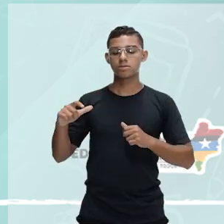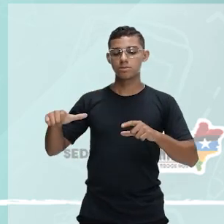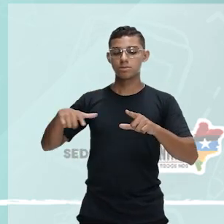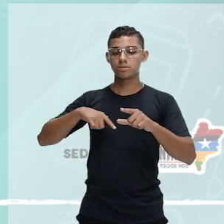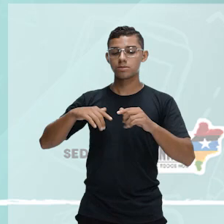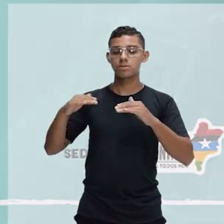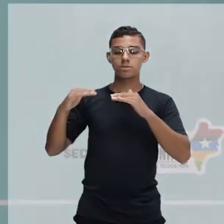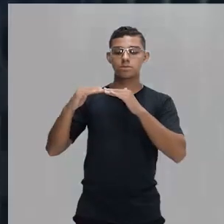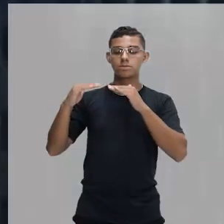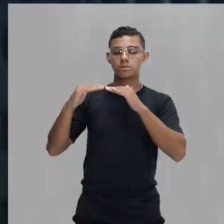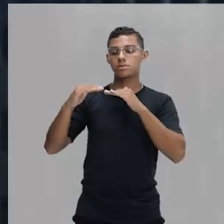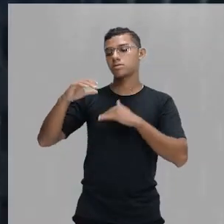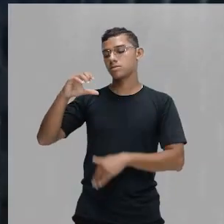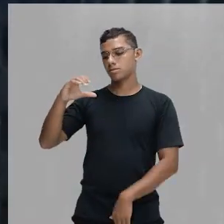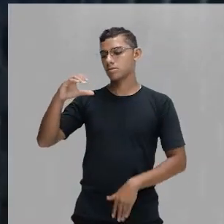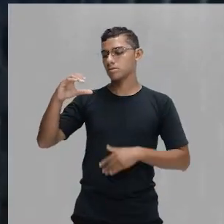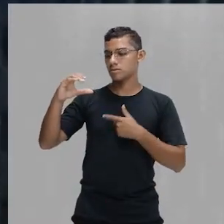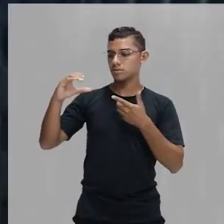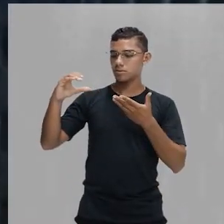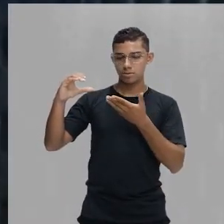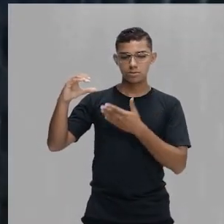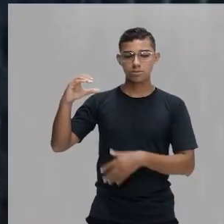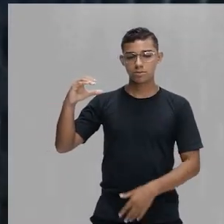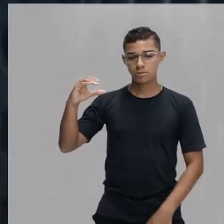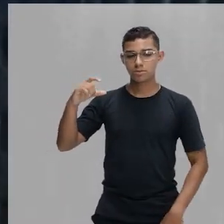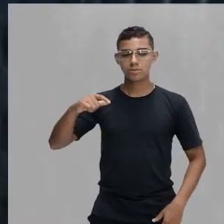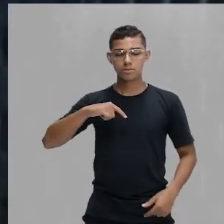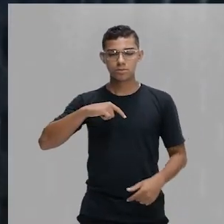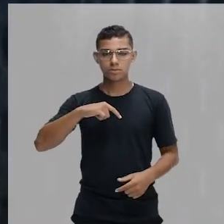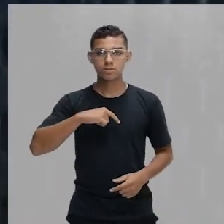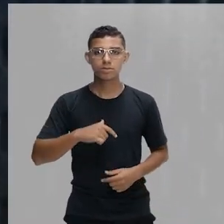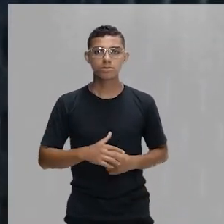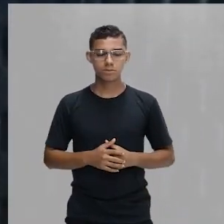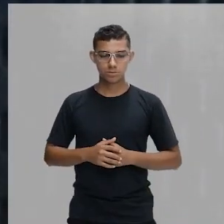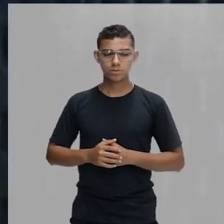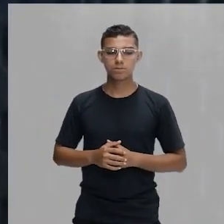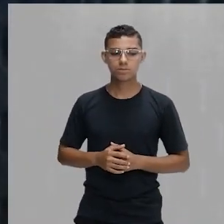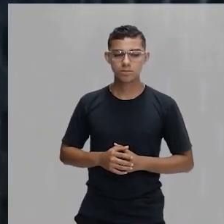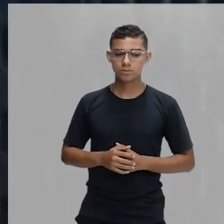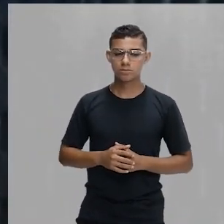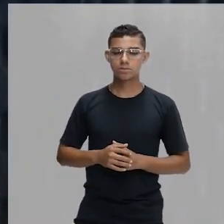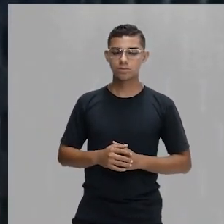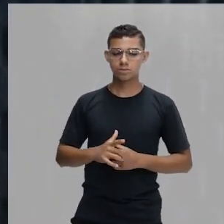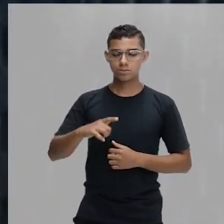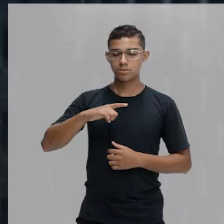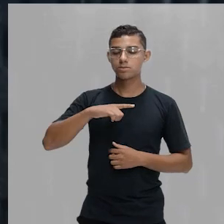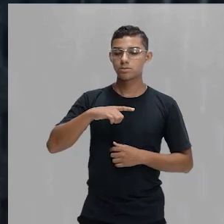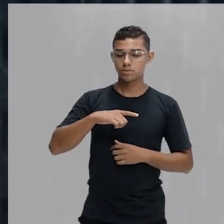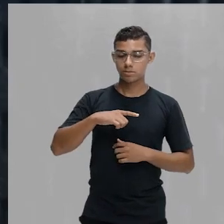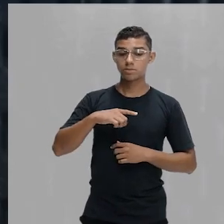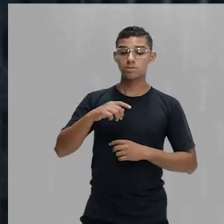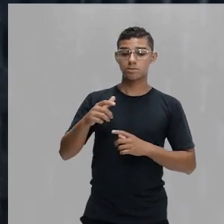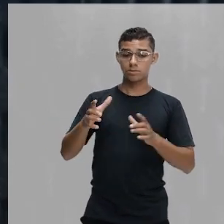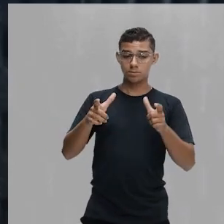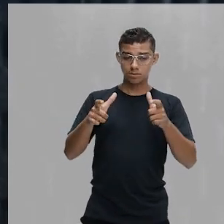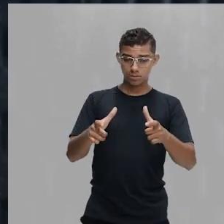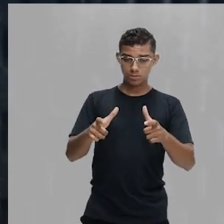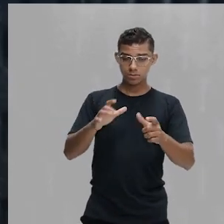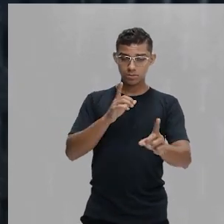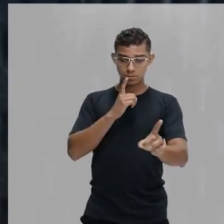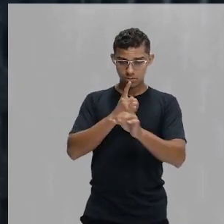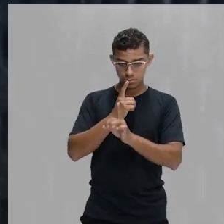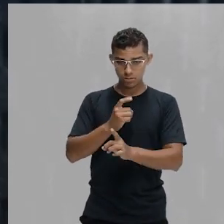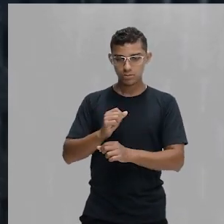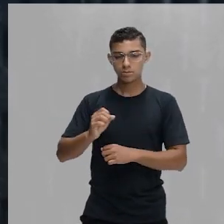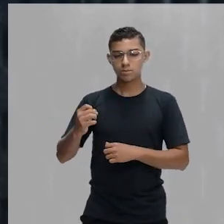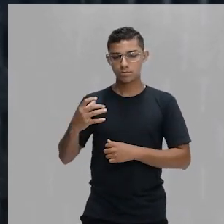a letra C, ok? Então, esses recursos energéticos que são renováveis, né, que vão